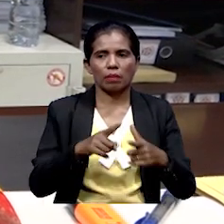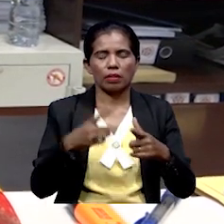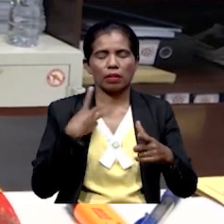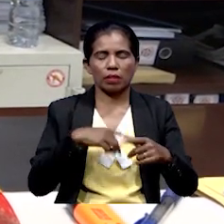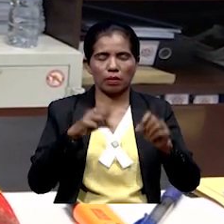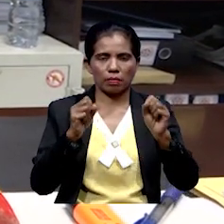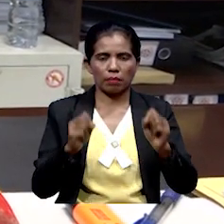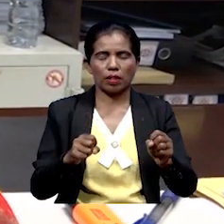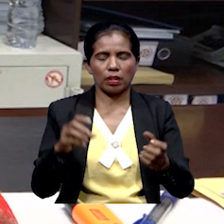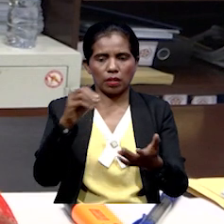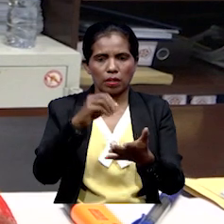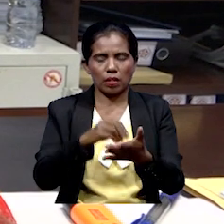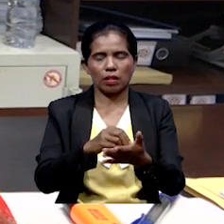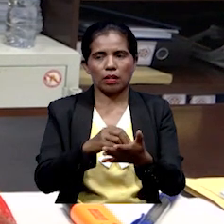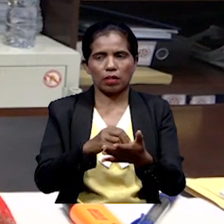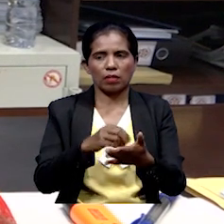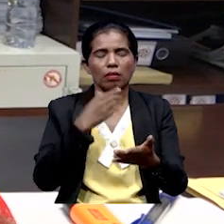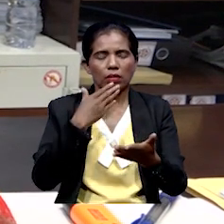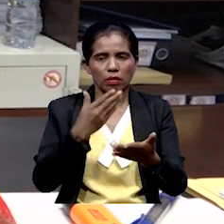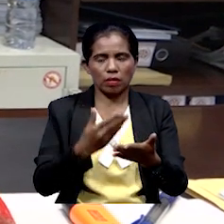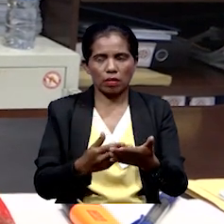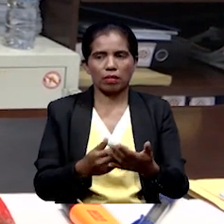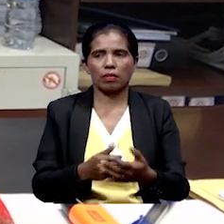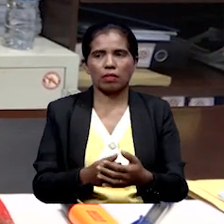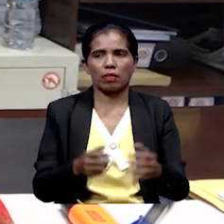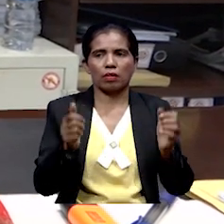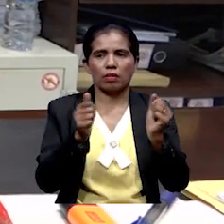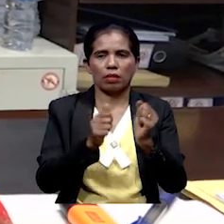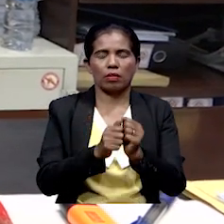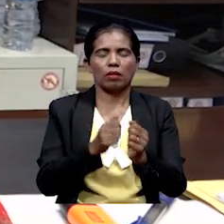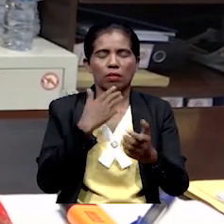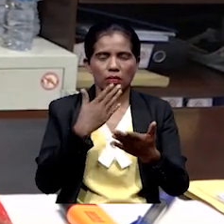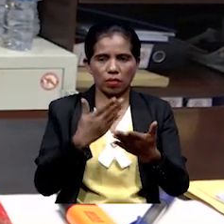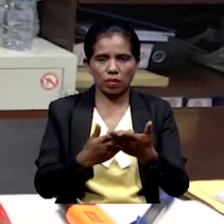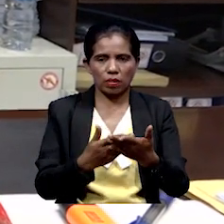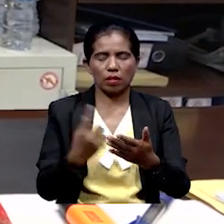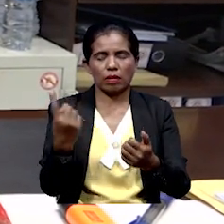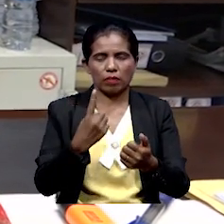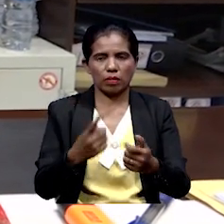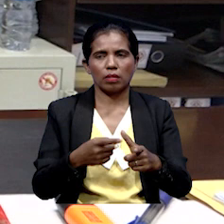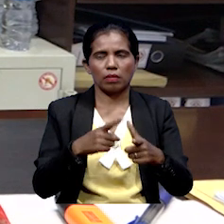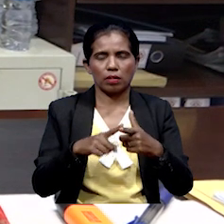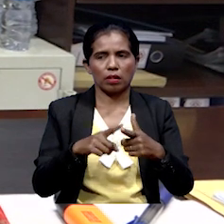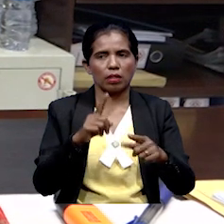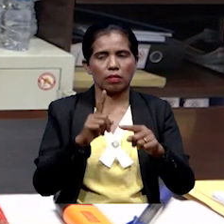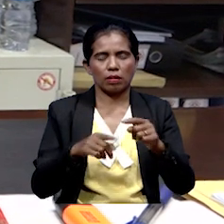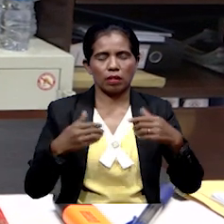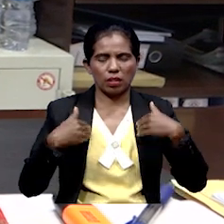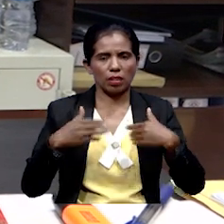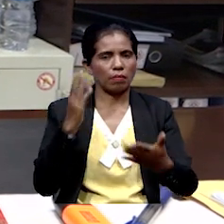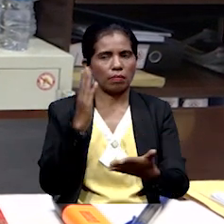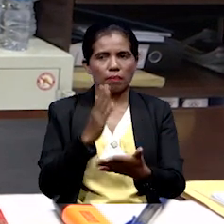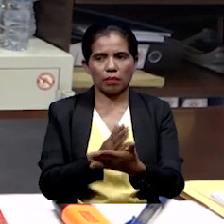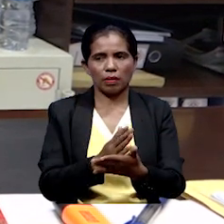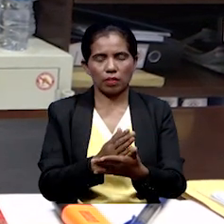assegura condições ne ho adequada condições ne ho favorável para depois la pele iha impedimento